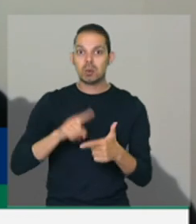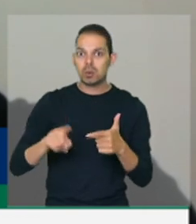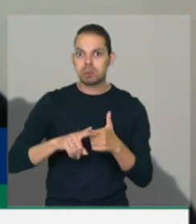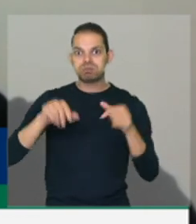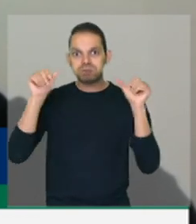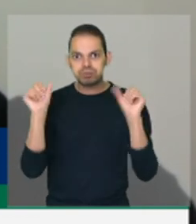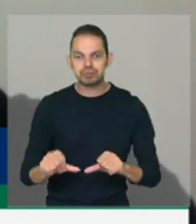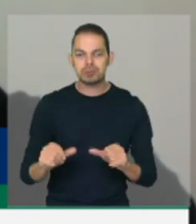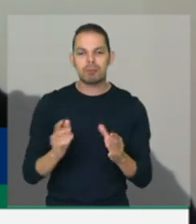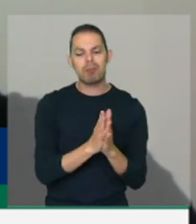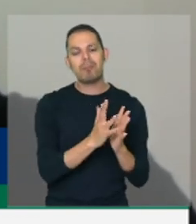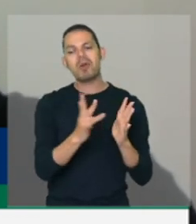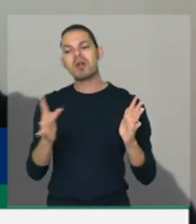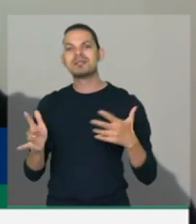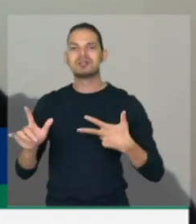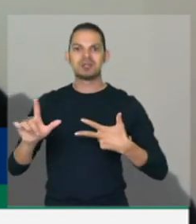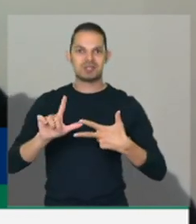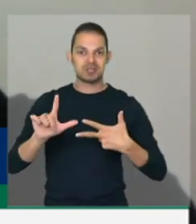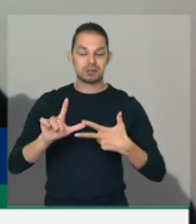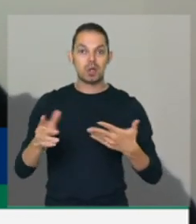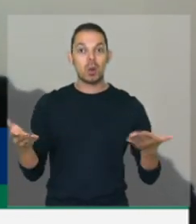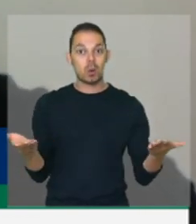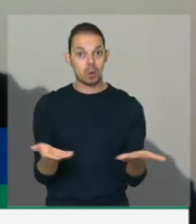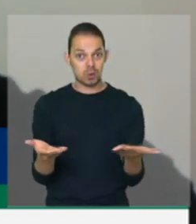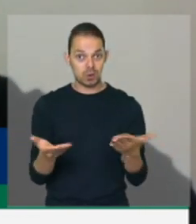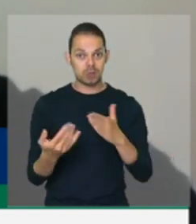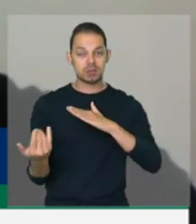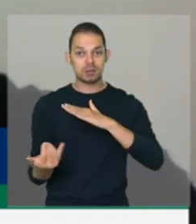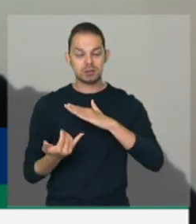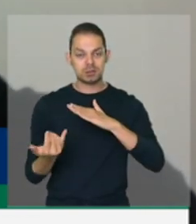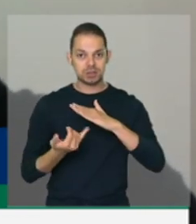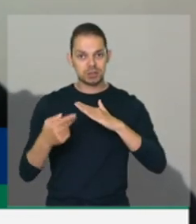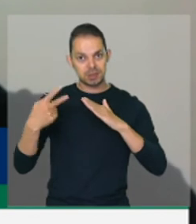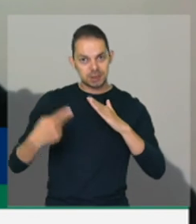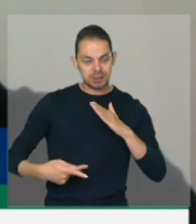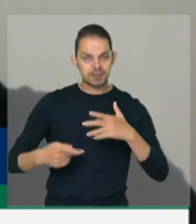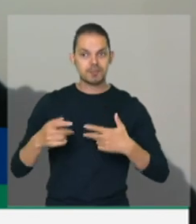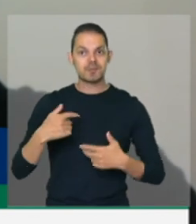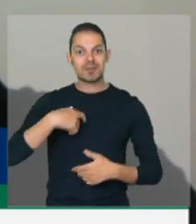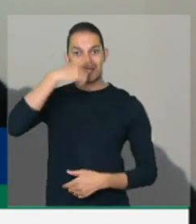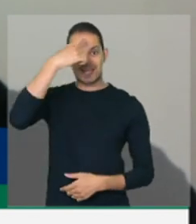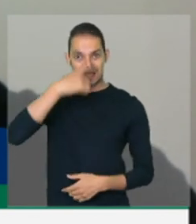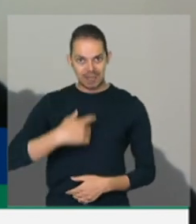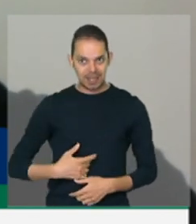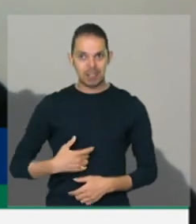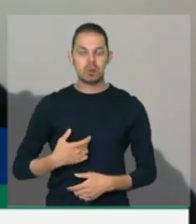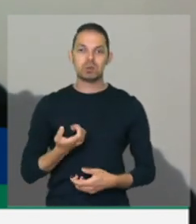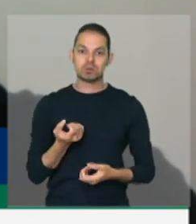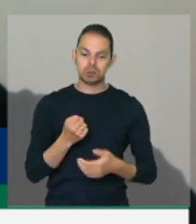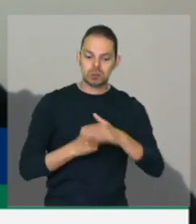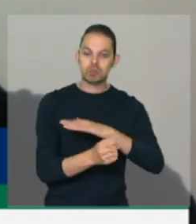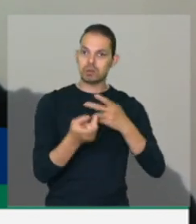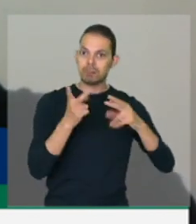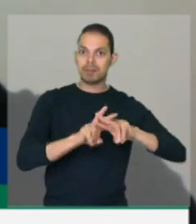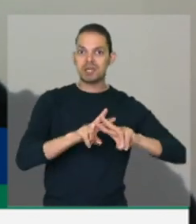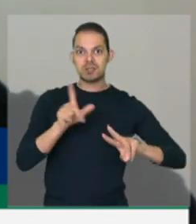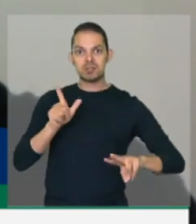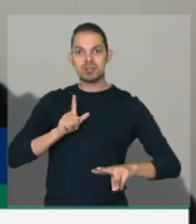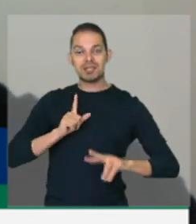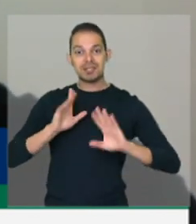legislativo. Hoje, a instituição, deputado Daniel Silveira, se encontra dentro de um presídio pelo